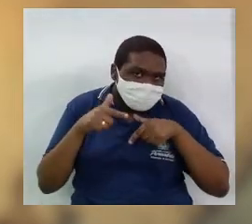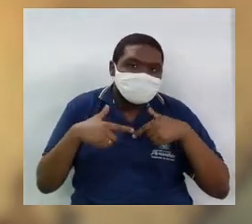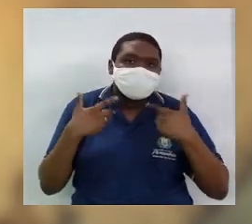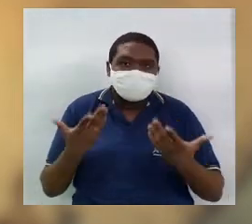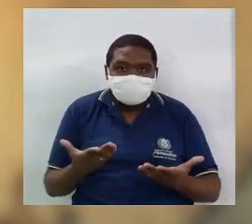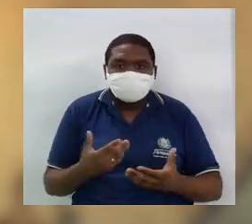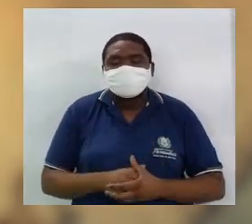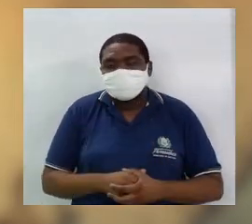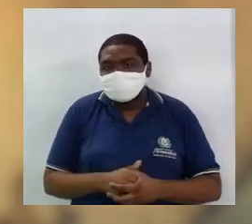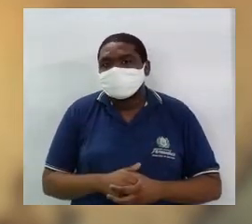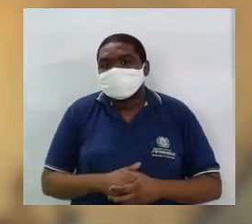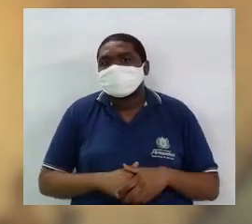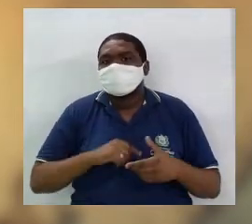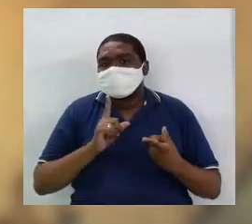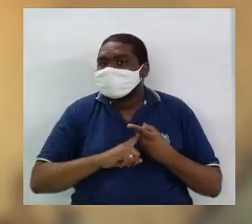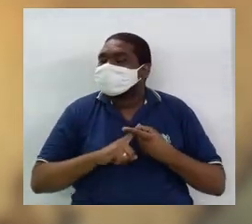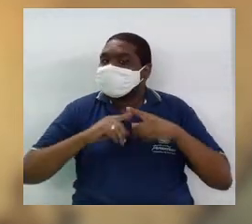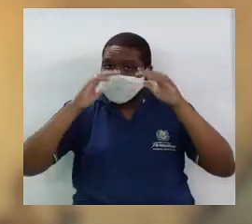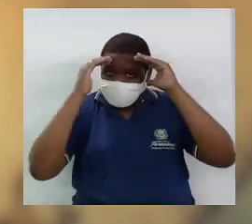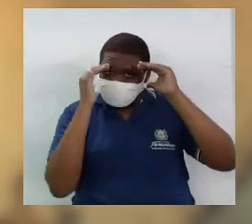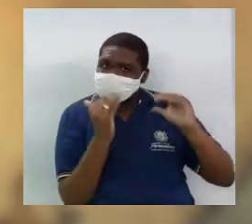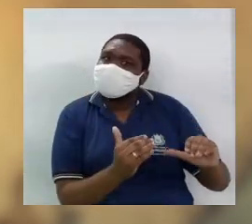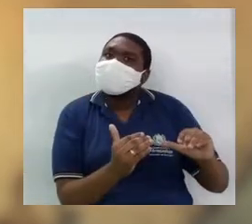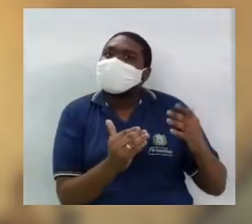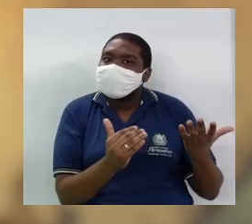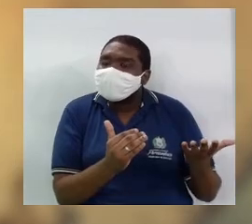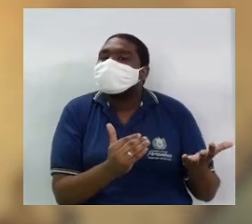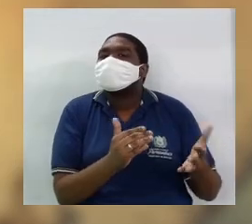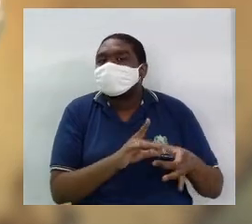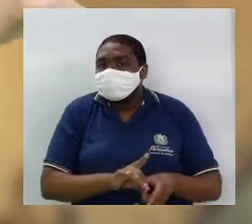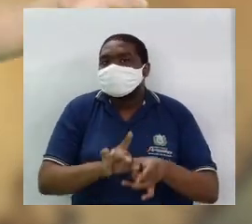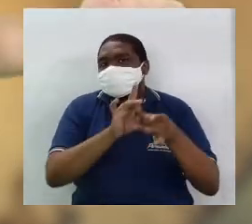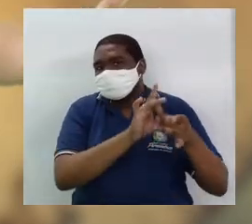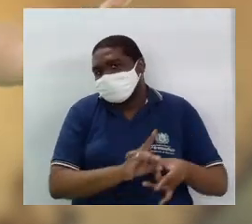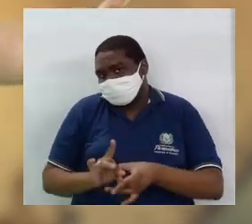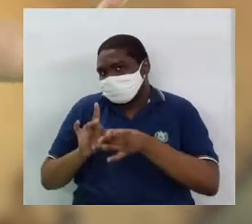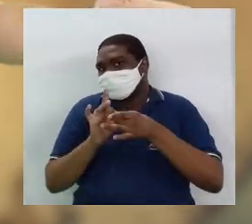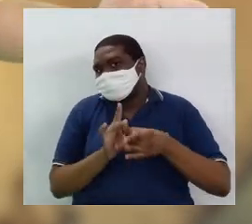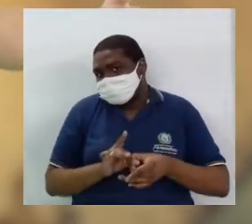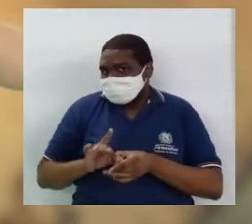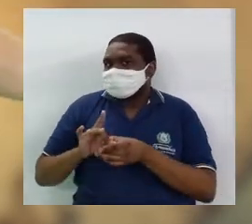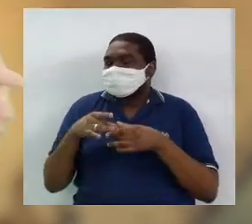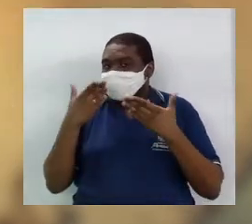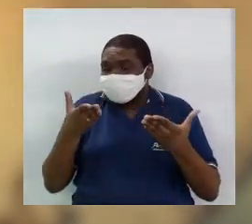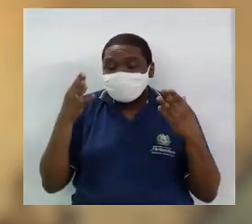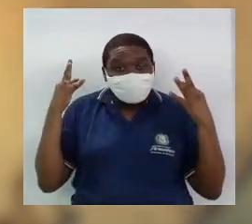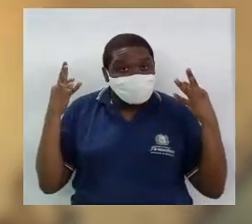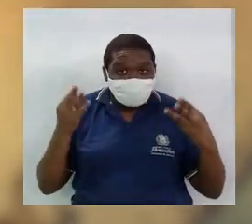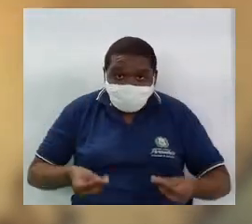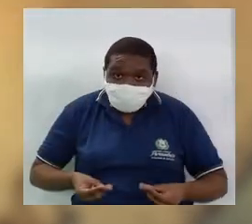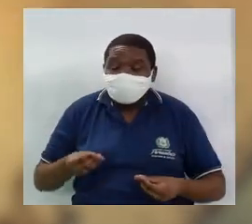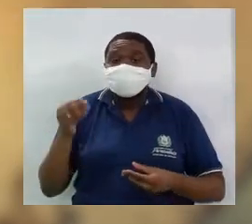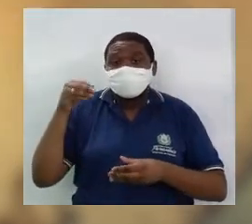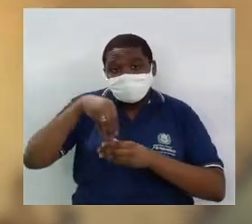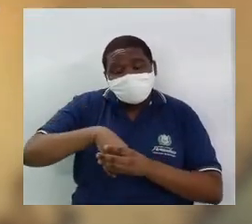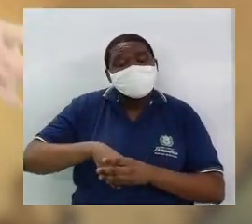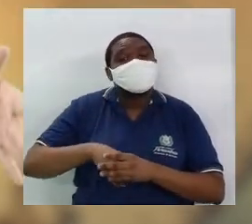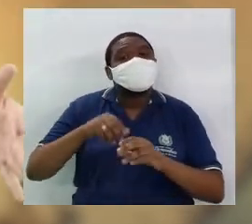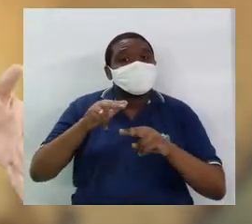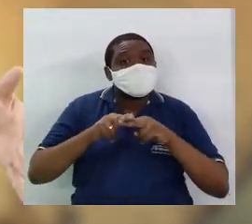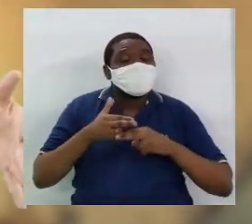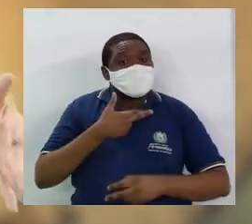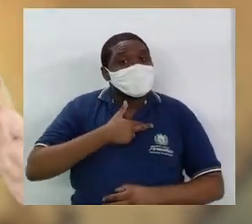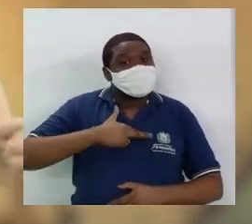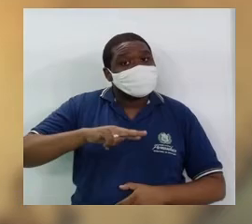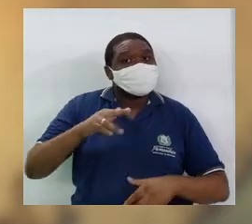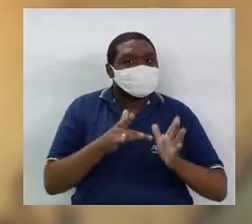fraternidade, respeito ao próximo, a questão ecumênica, tudo isso baseado no Evangelho de